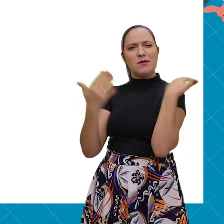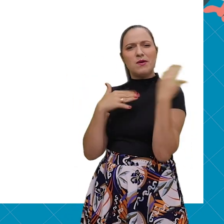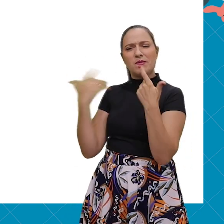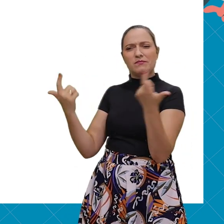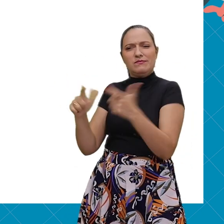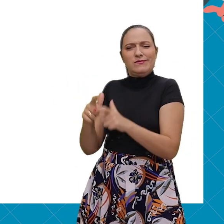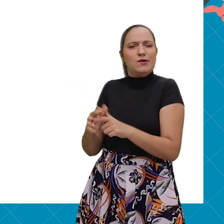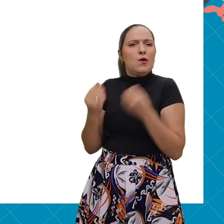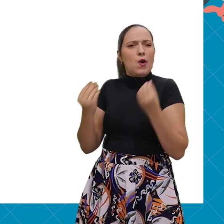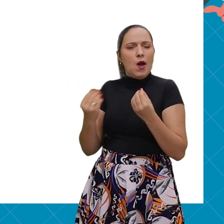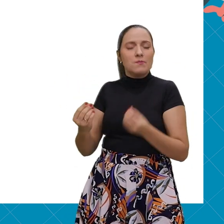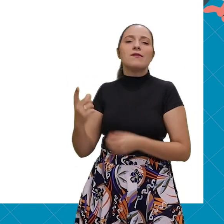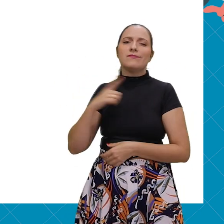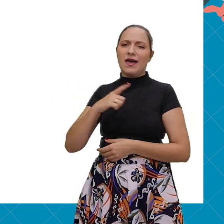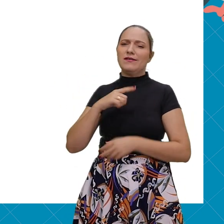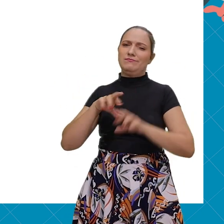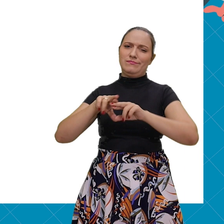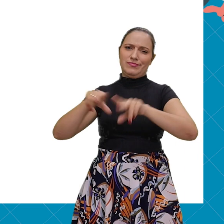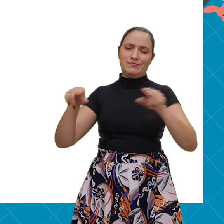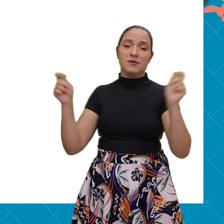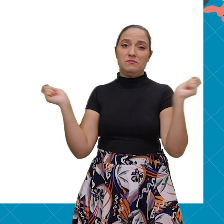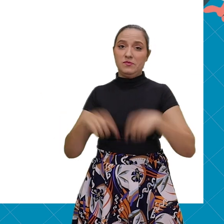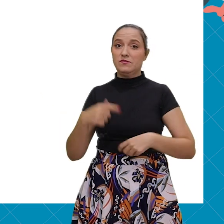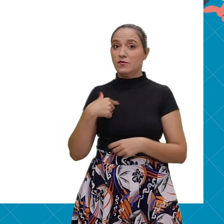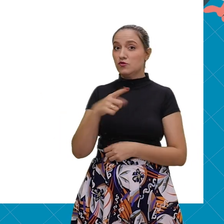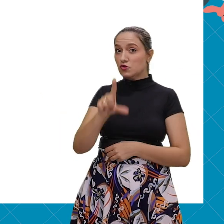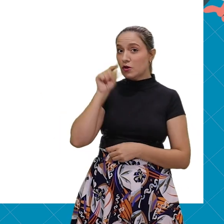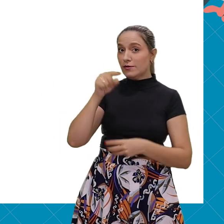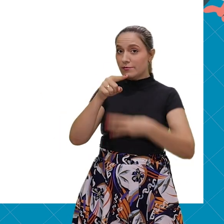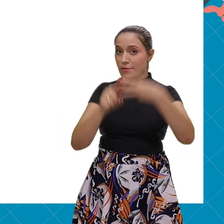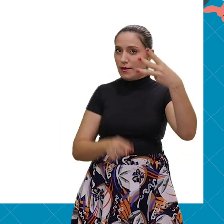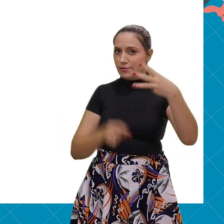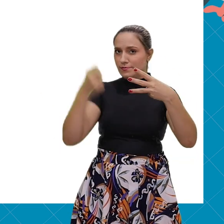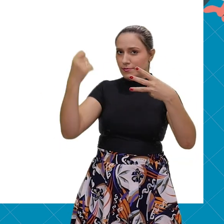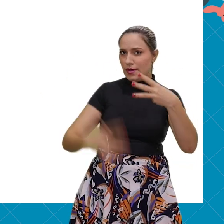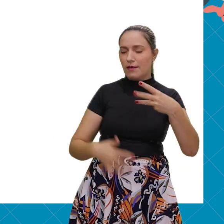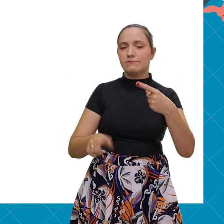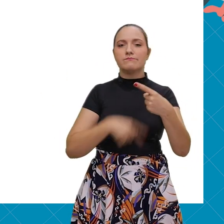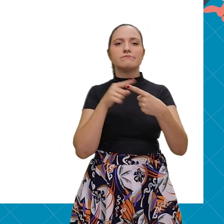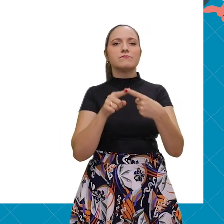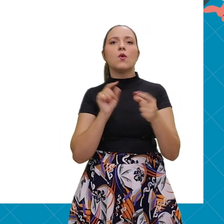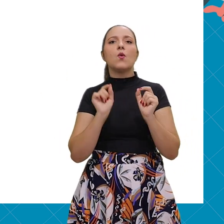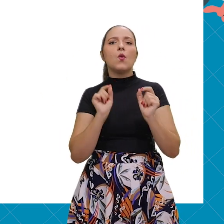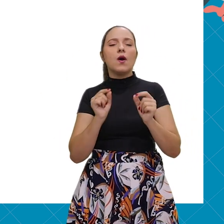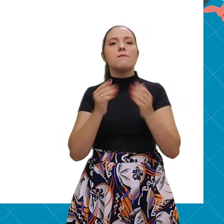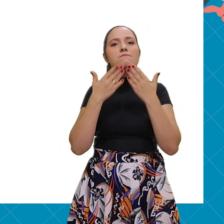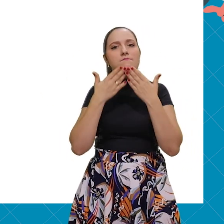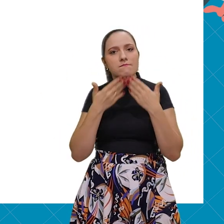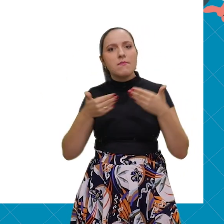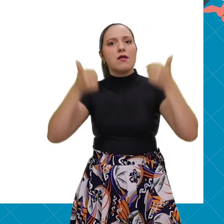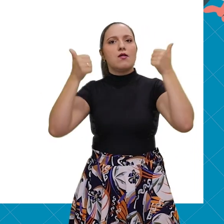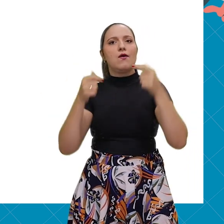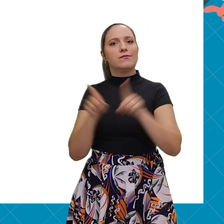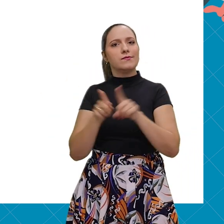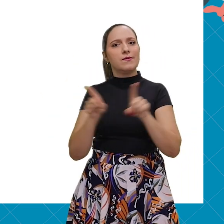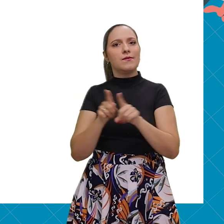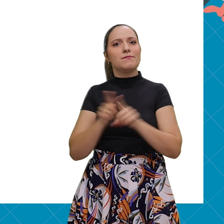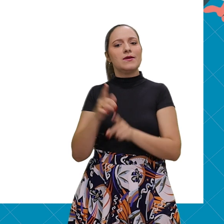de mortalidade diminuir? Existem muitos fatores. Dentre eles, eu destaco 3. O primeiro diz respeito à melhoria